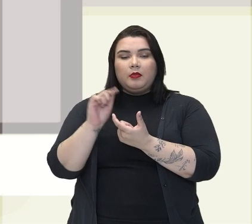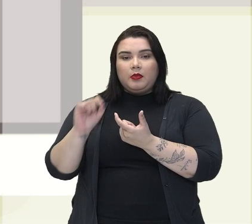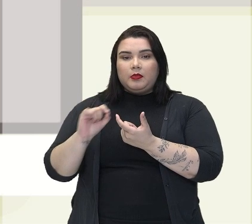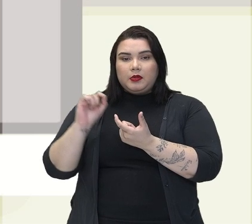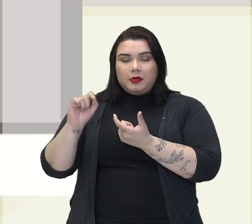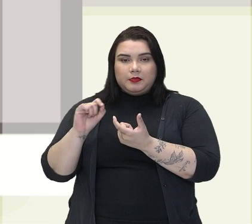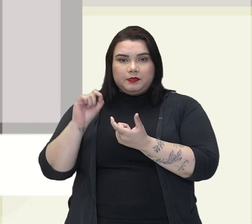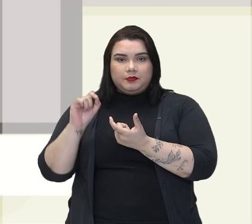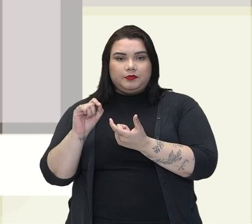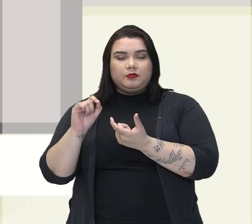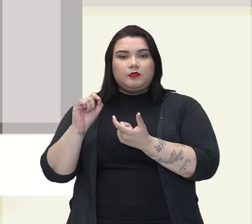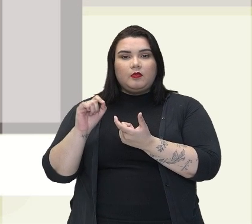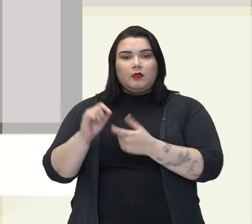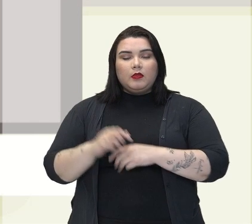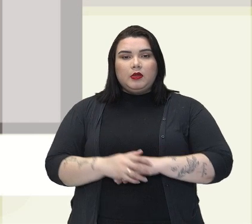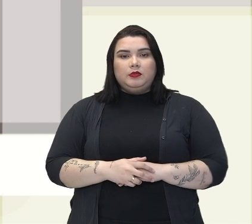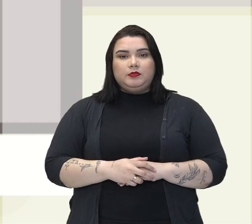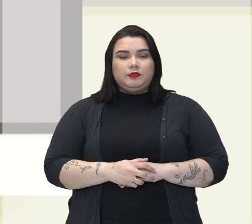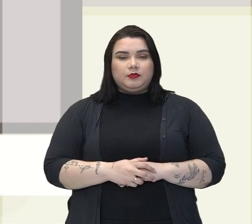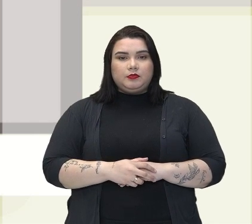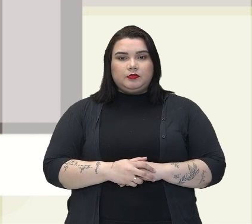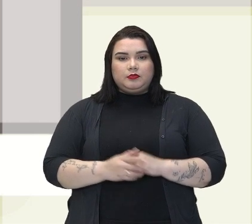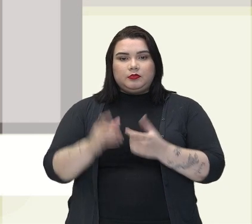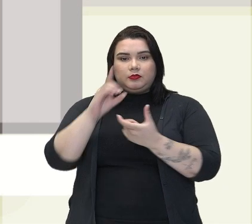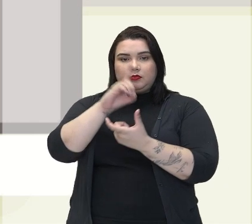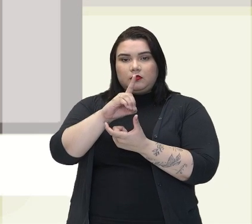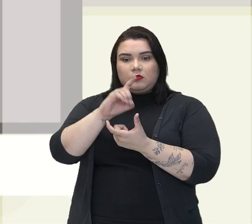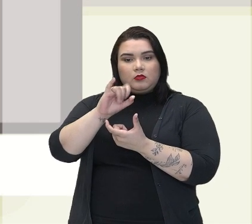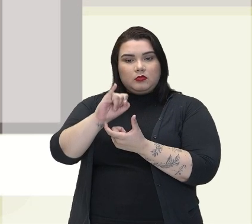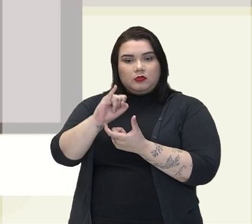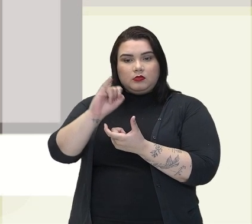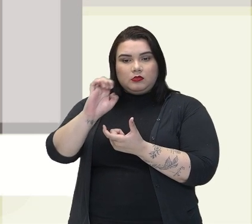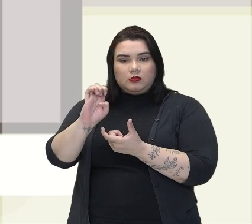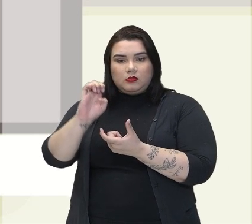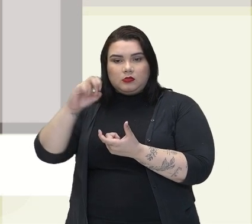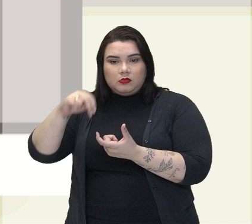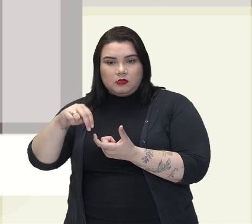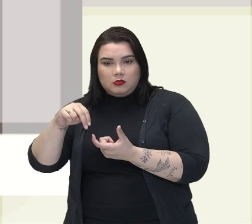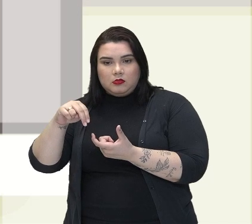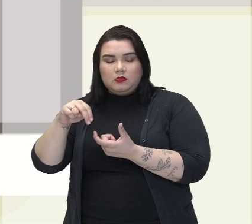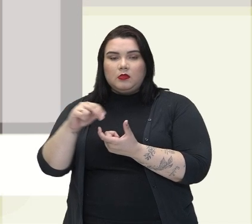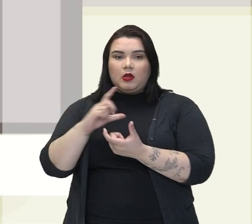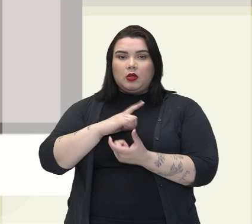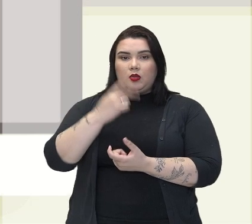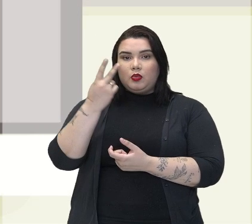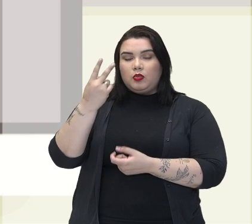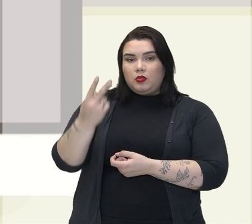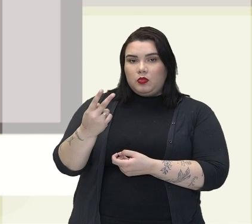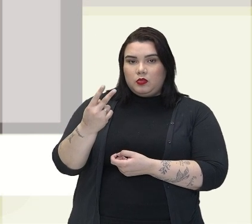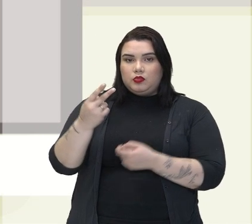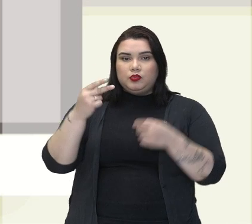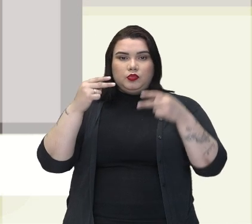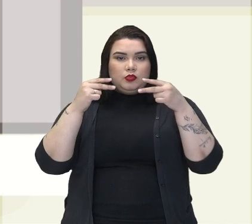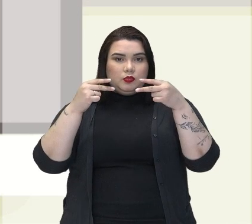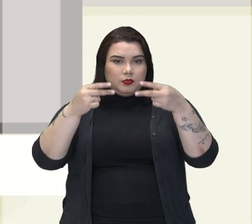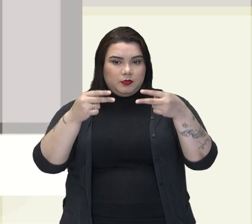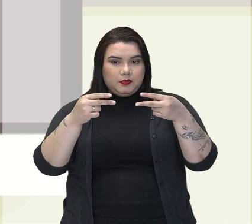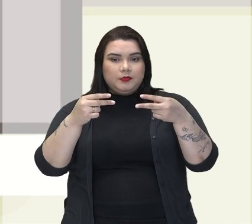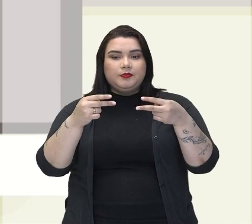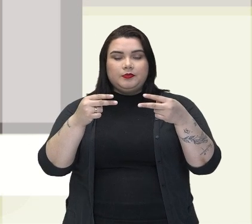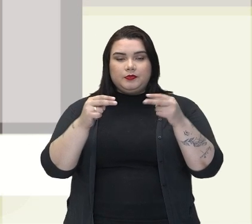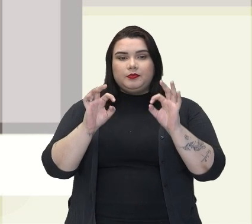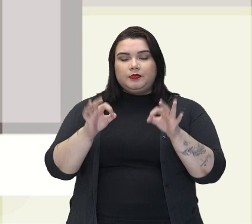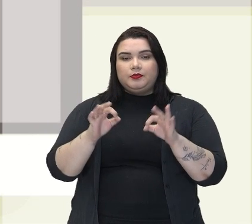a identificação, tá? Você vai colocar dien, quer dizer dien, duas ligações duplas